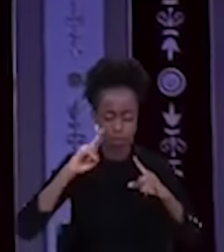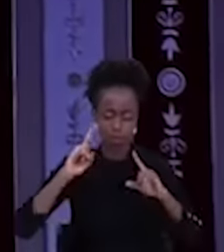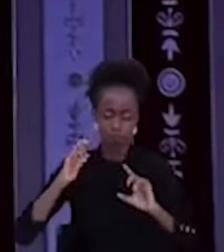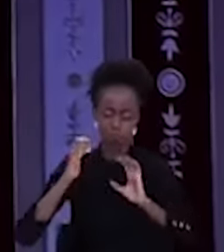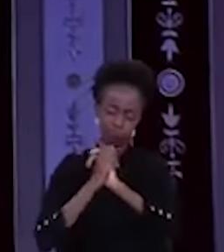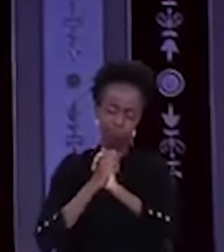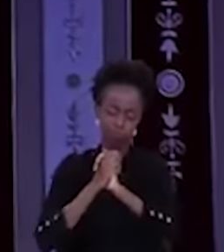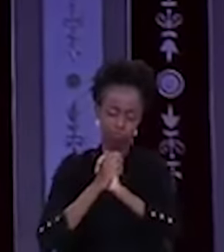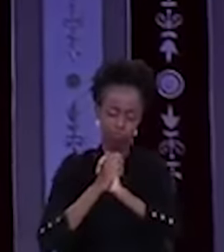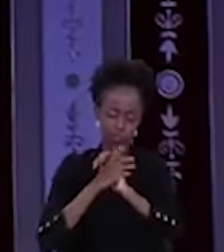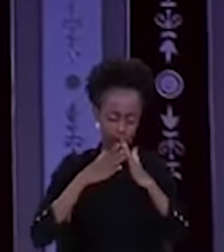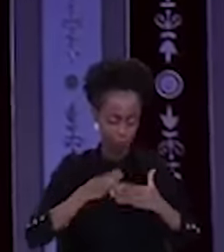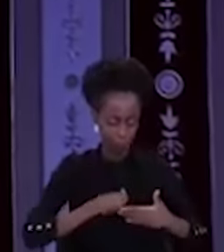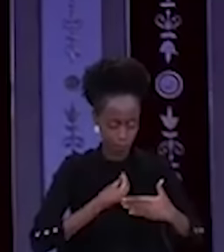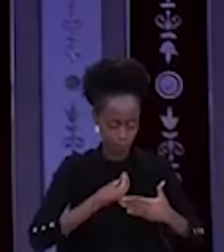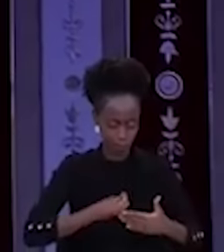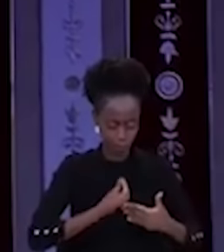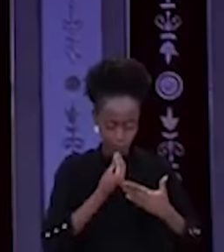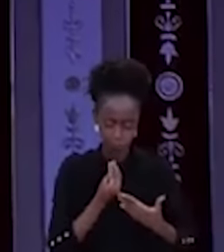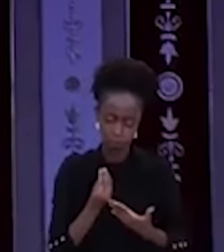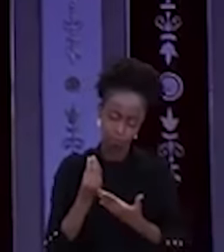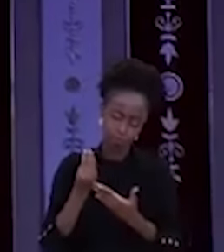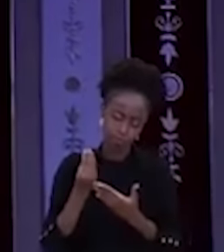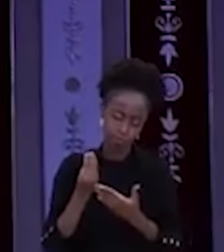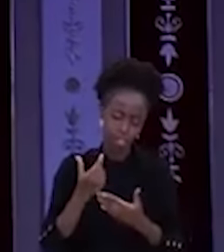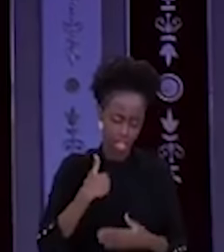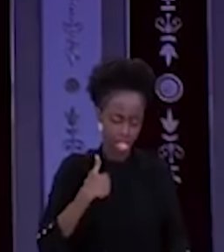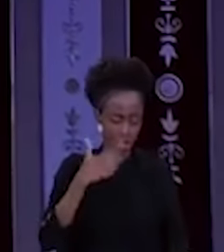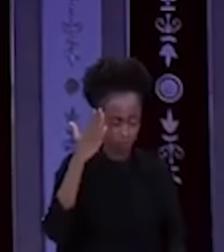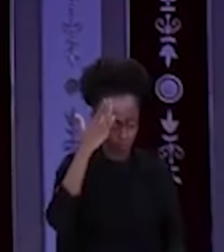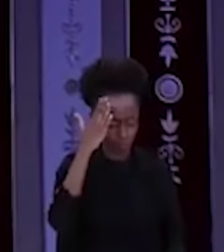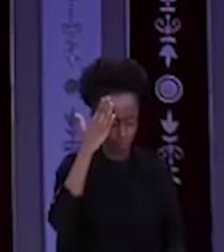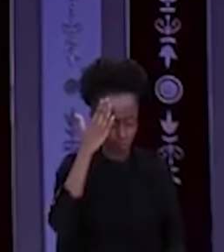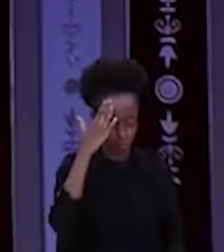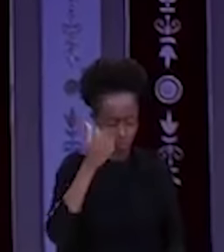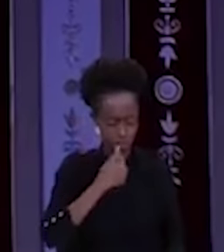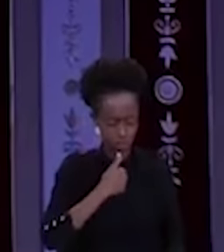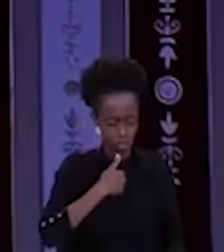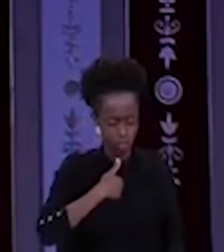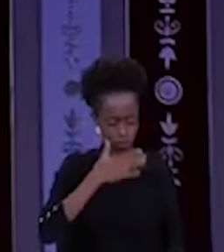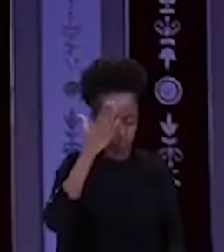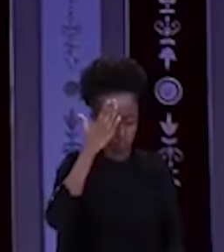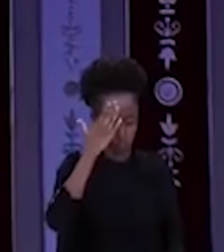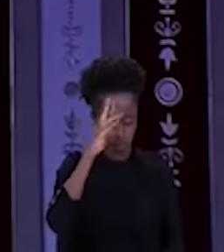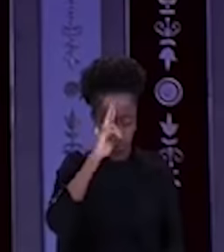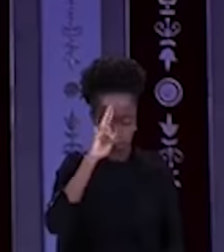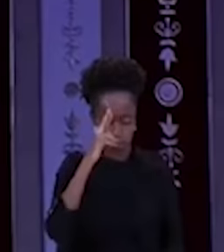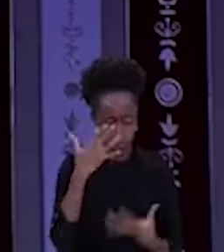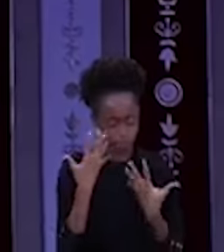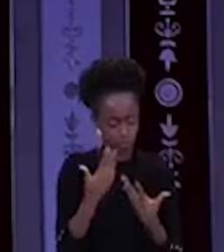contigo, eu me entrego a ti. Eu sei, eu sei, eu sei que o Senhor me aceita.